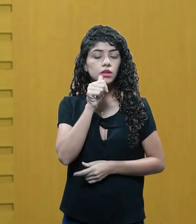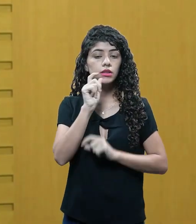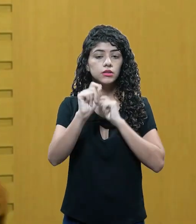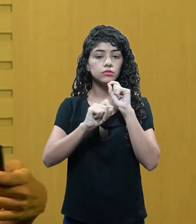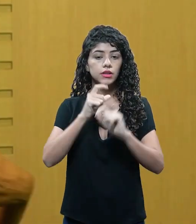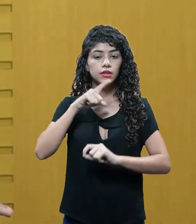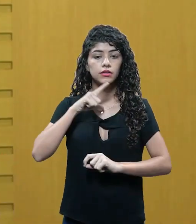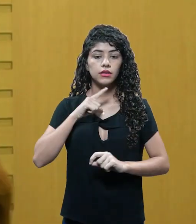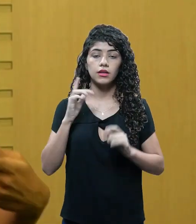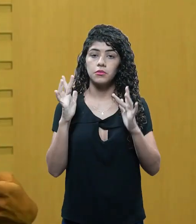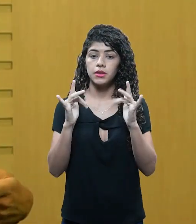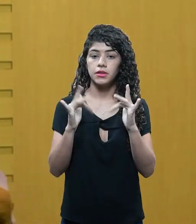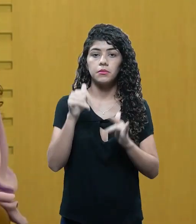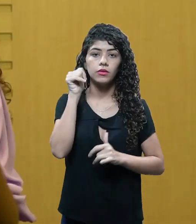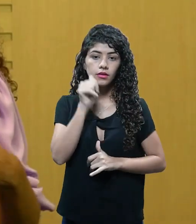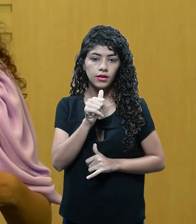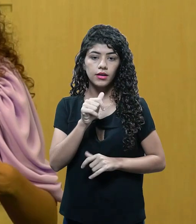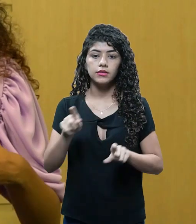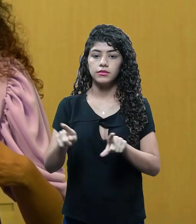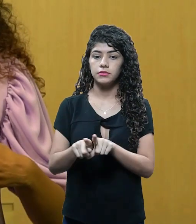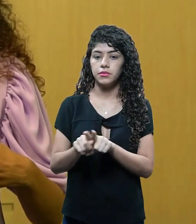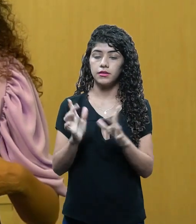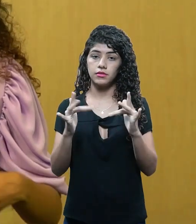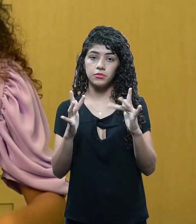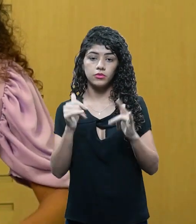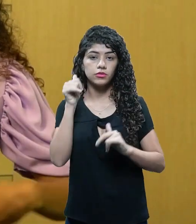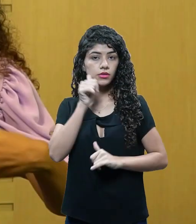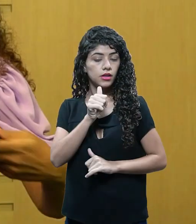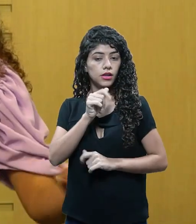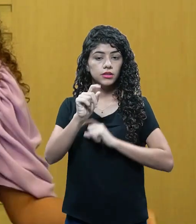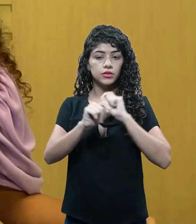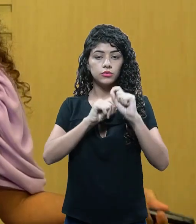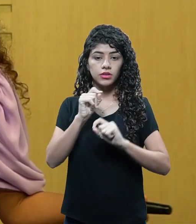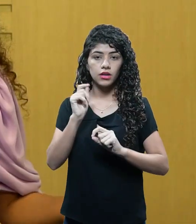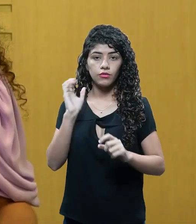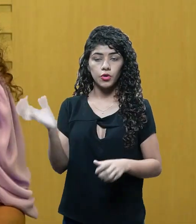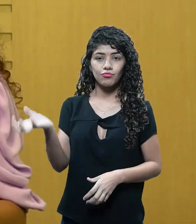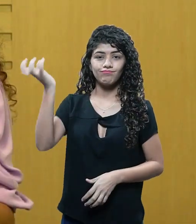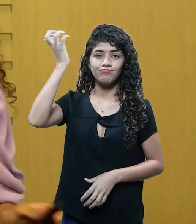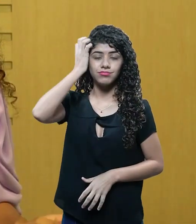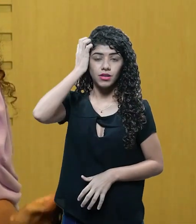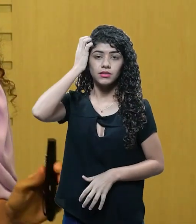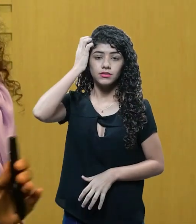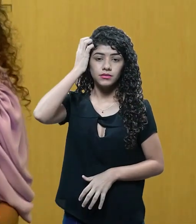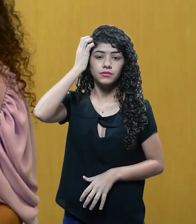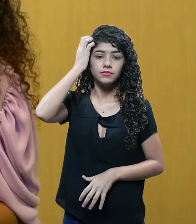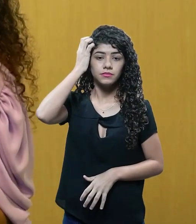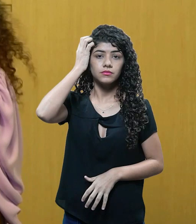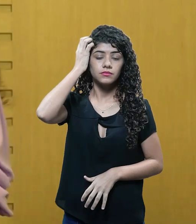que tinha uma namorada e que a namorada dela foi considerada culpada no